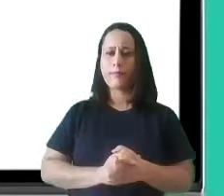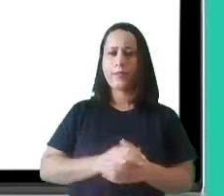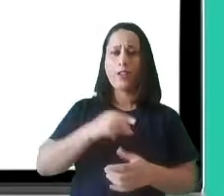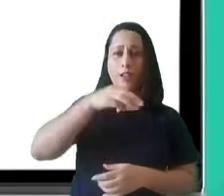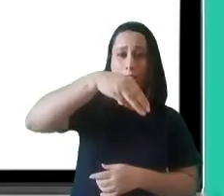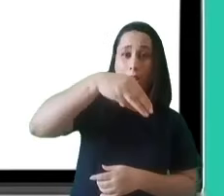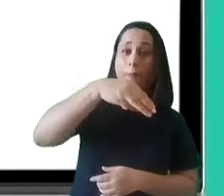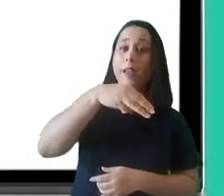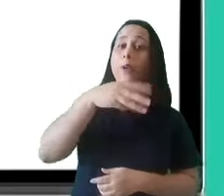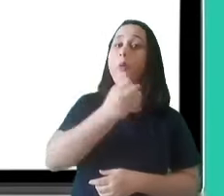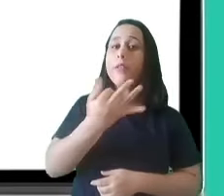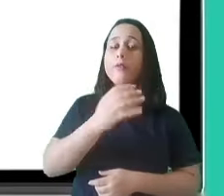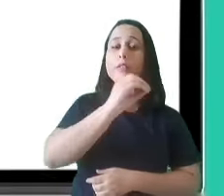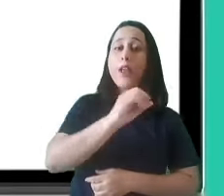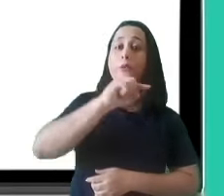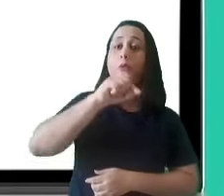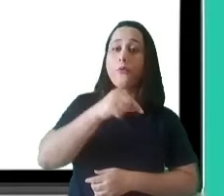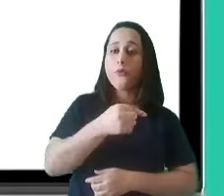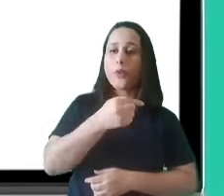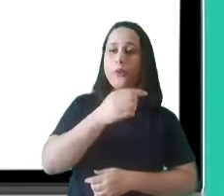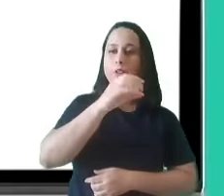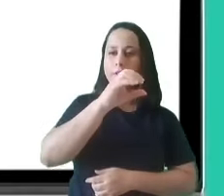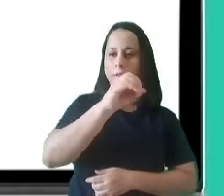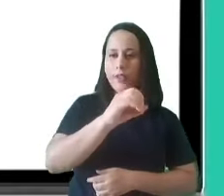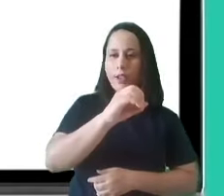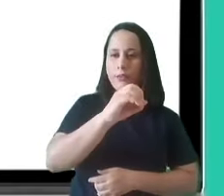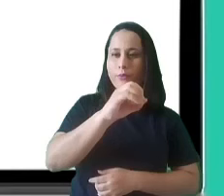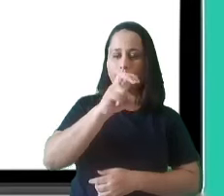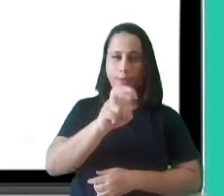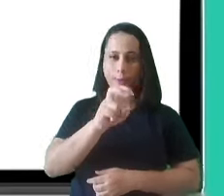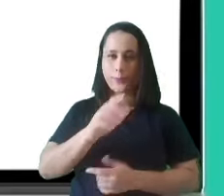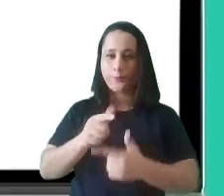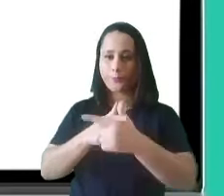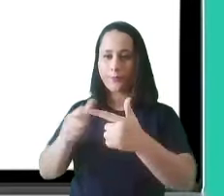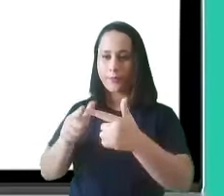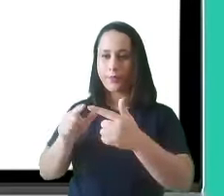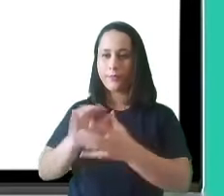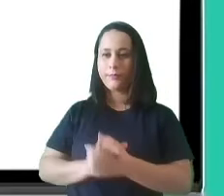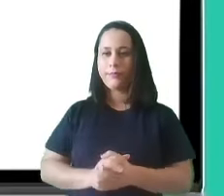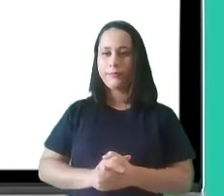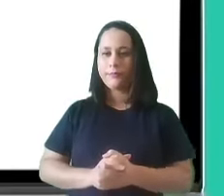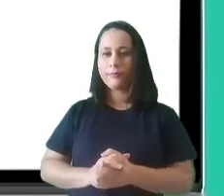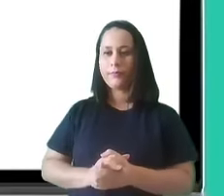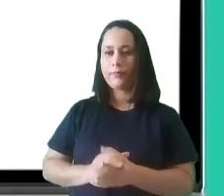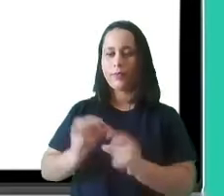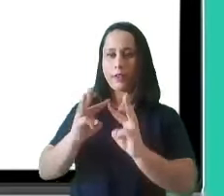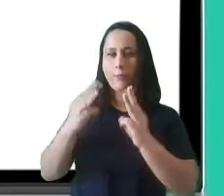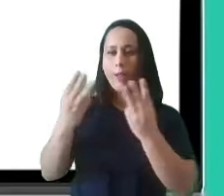massa molar vezes o volume. Se a gente substituir os valores, a